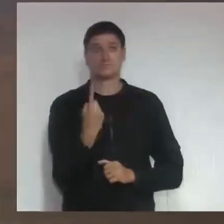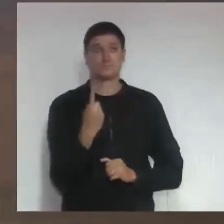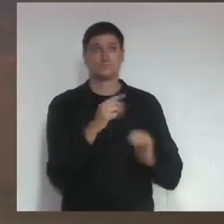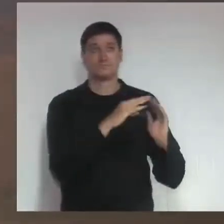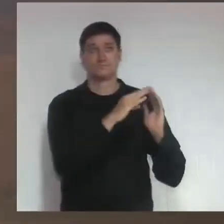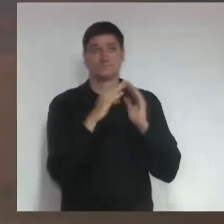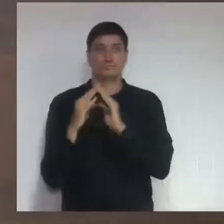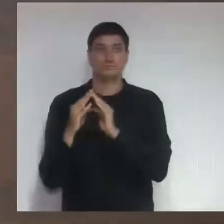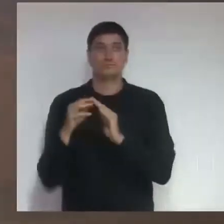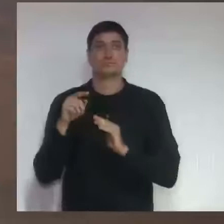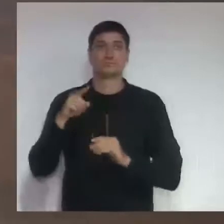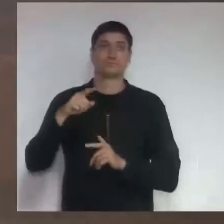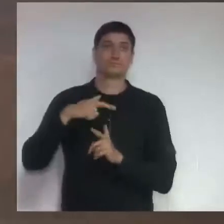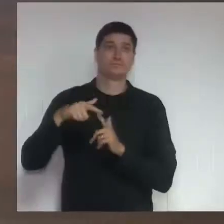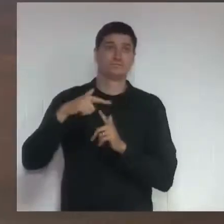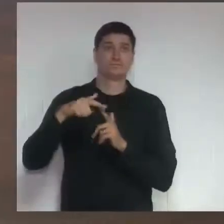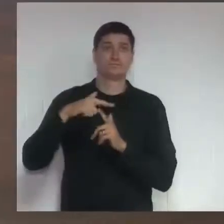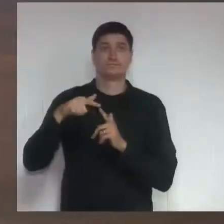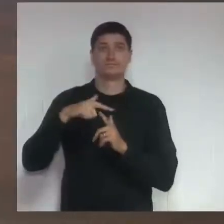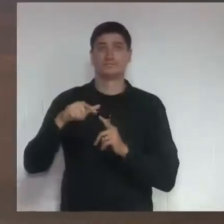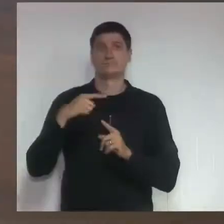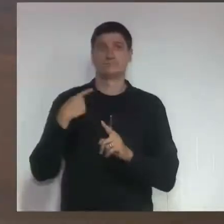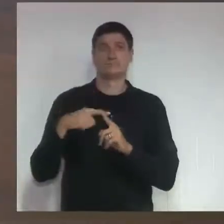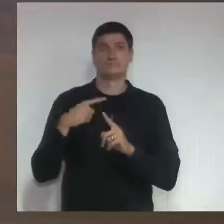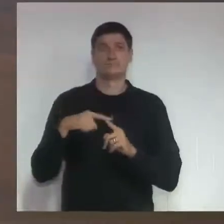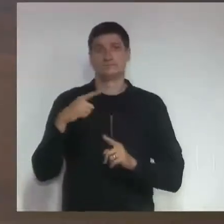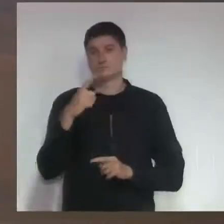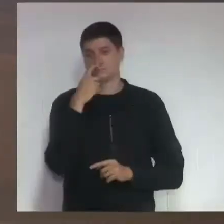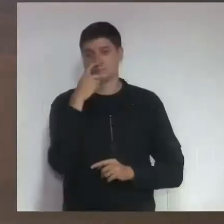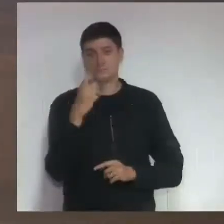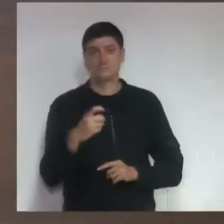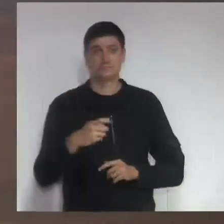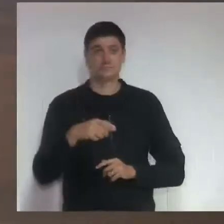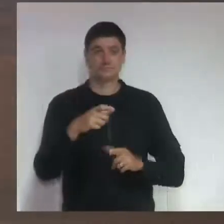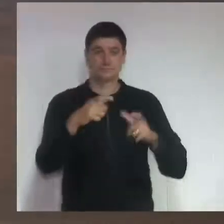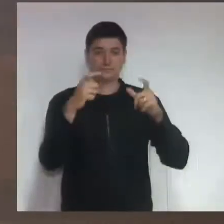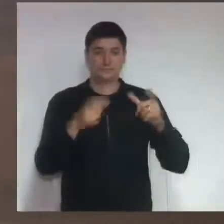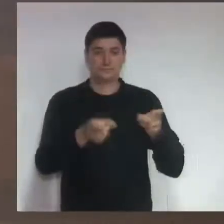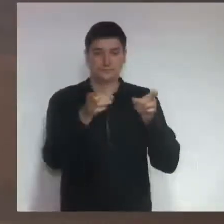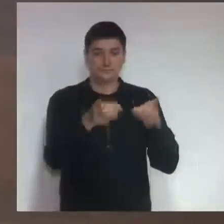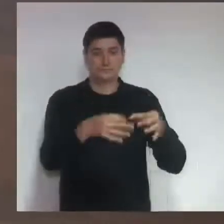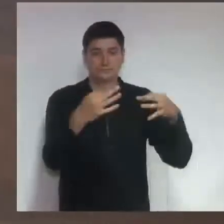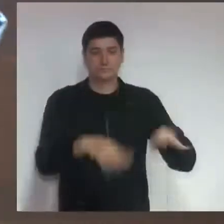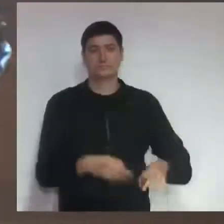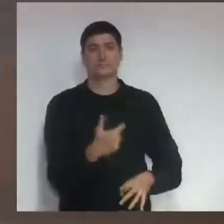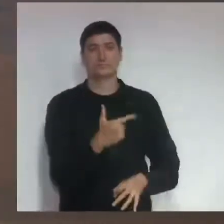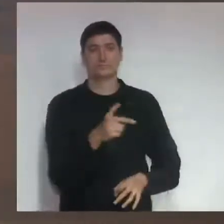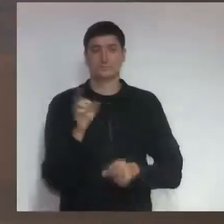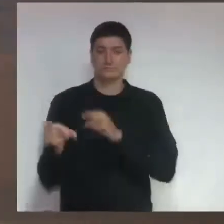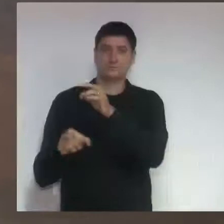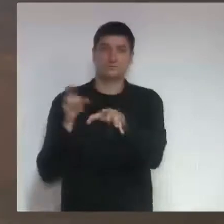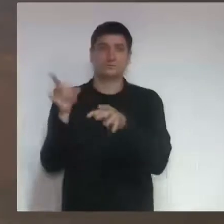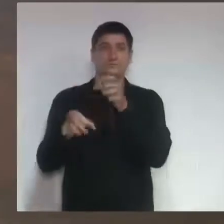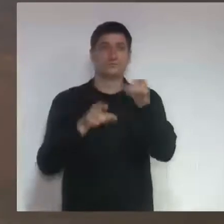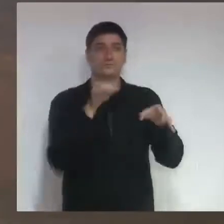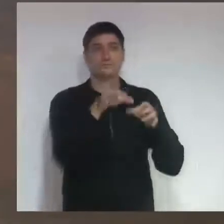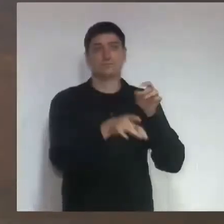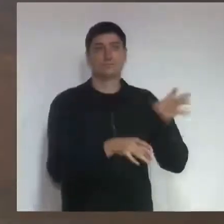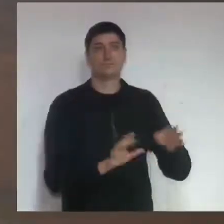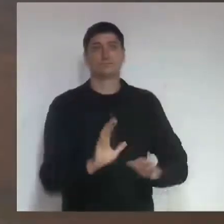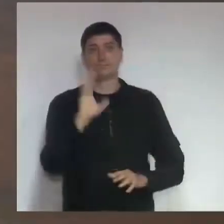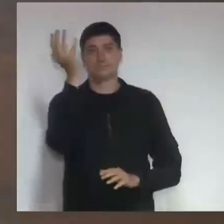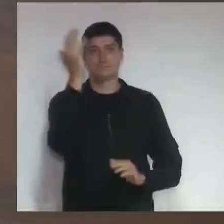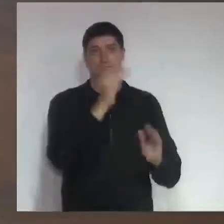ele tem uma dificuldade de jogar o lixo no lixo. Então é muito comum os próprios vizinhos que estão ali, que